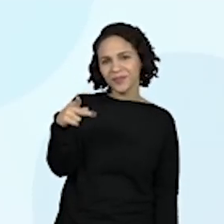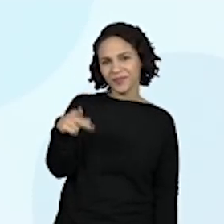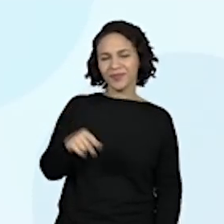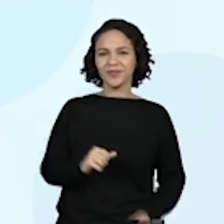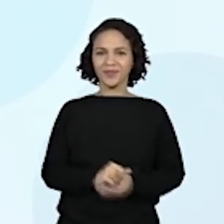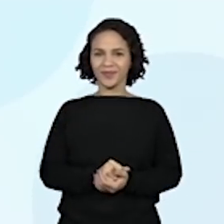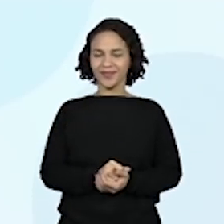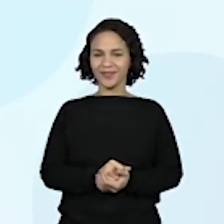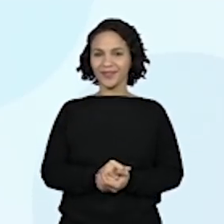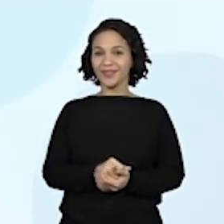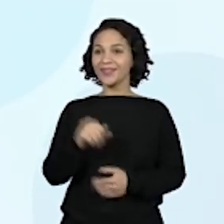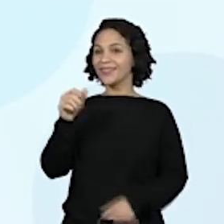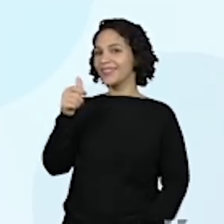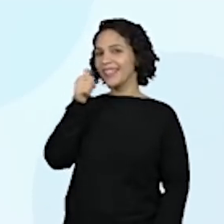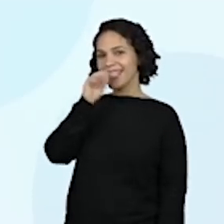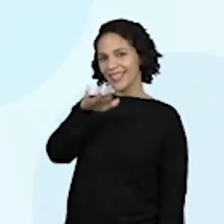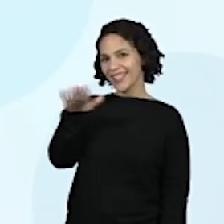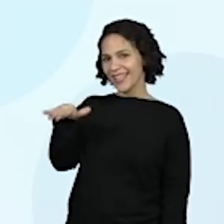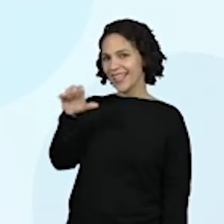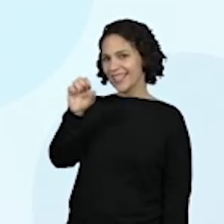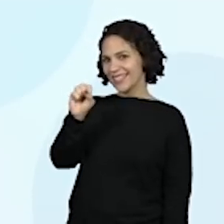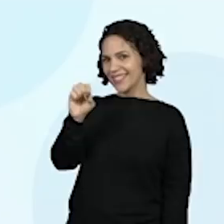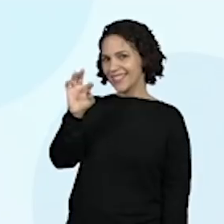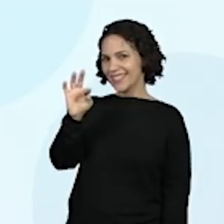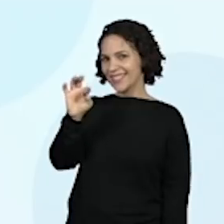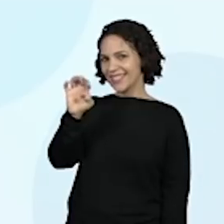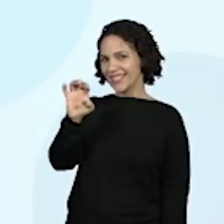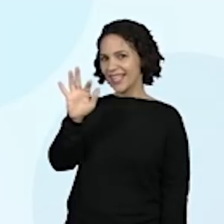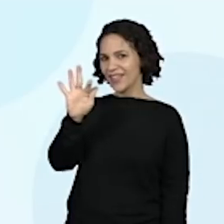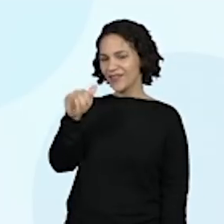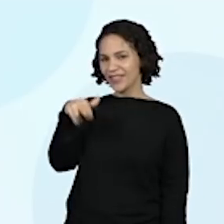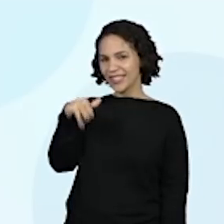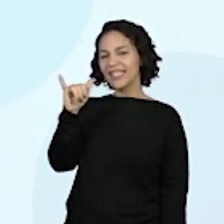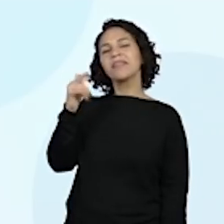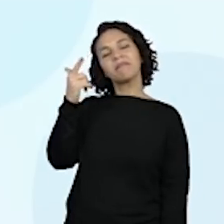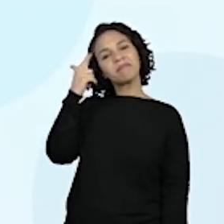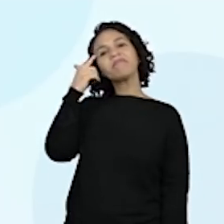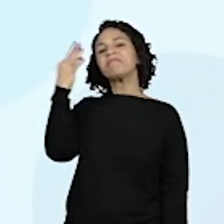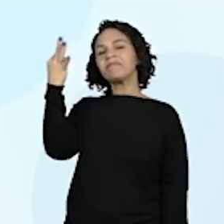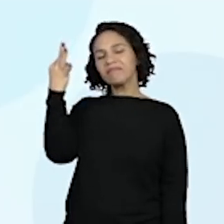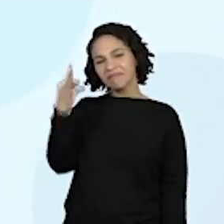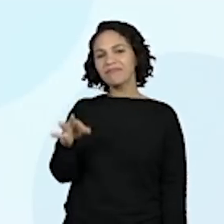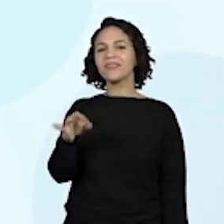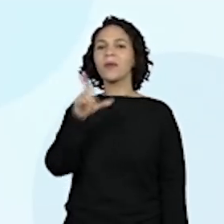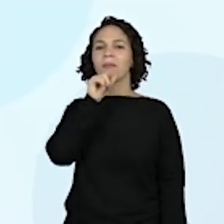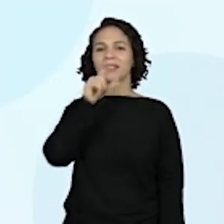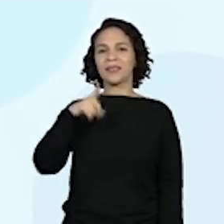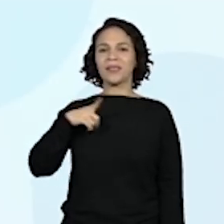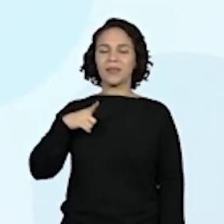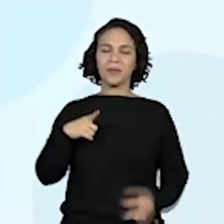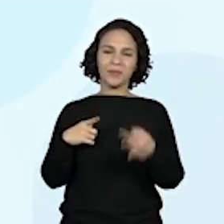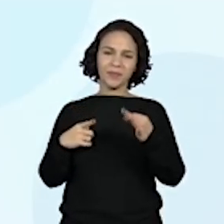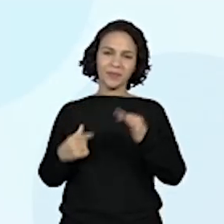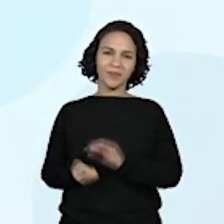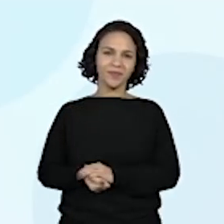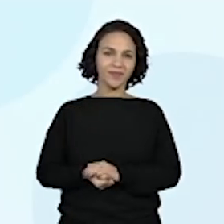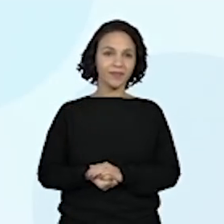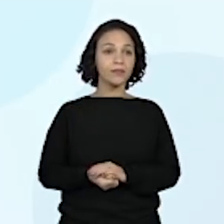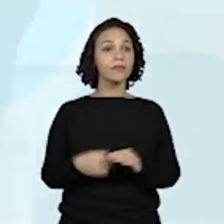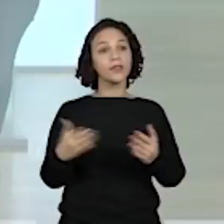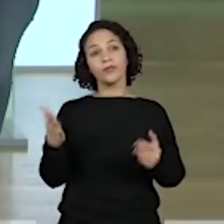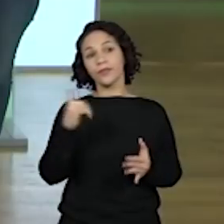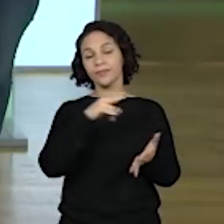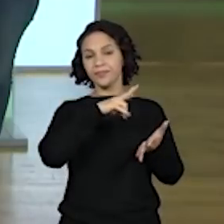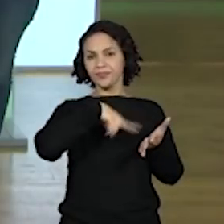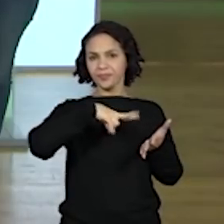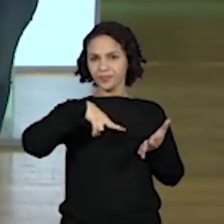Stephanie acertou, não é? Imaginou que teríamos um pássaro na leitura e teremos. Vamos começar então a leitura do